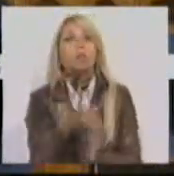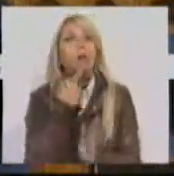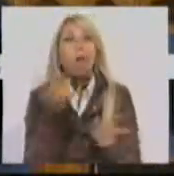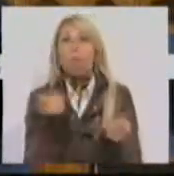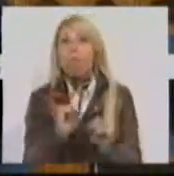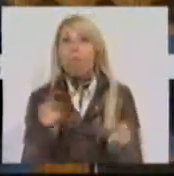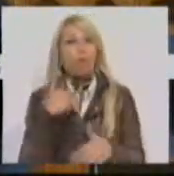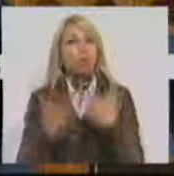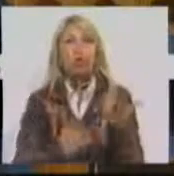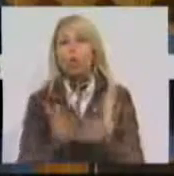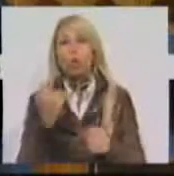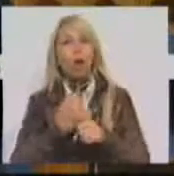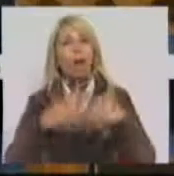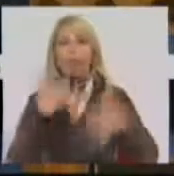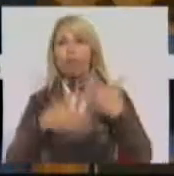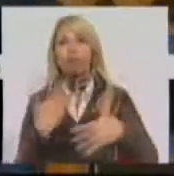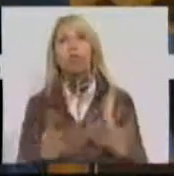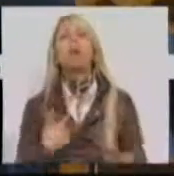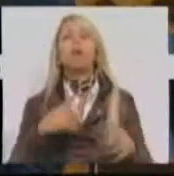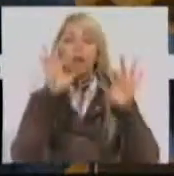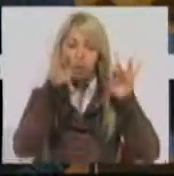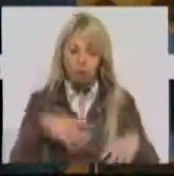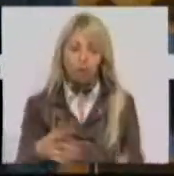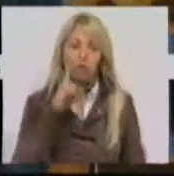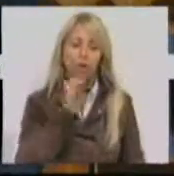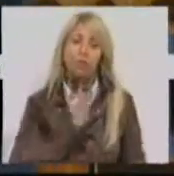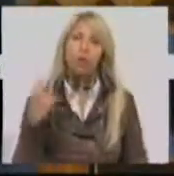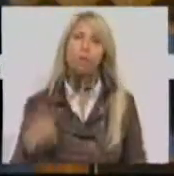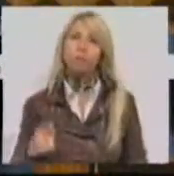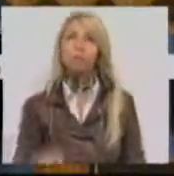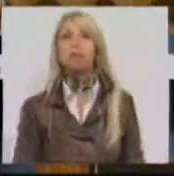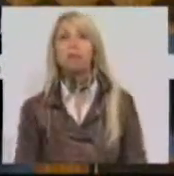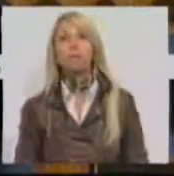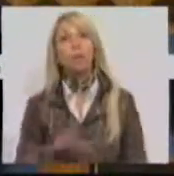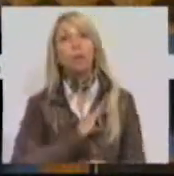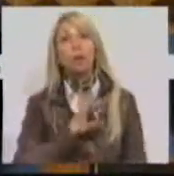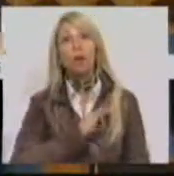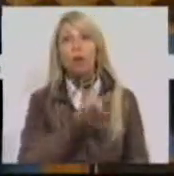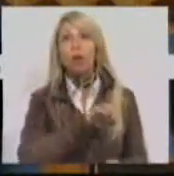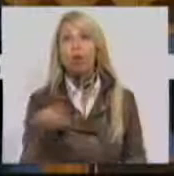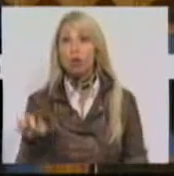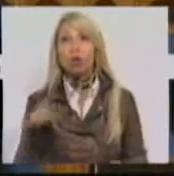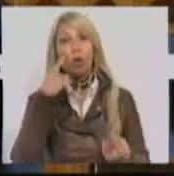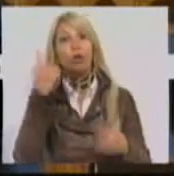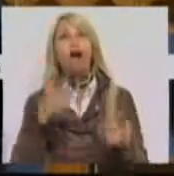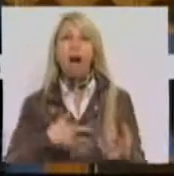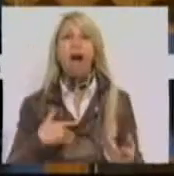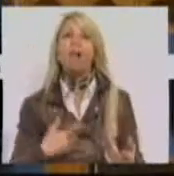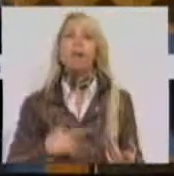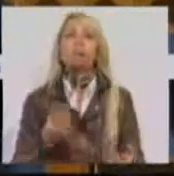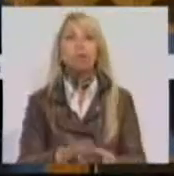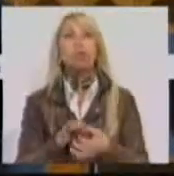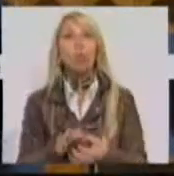podemos continuar a funcionar, não é possível, e vou terminar, senhora Presidente, e os senhores exprimem a vossa solidariedade,